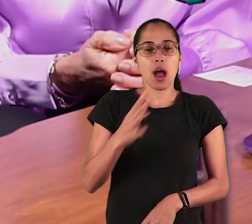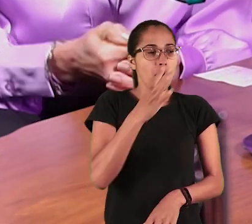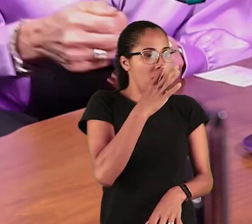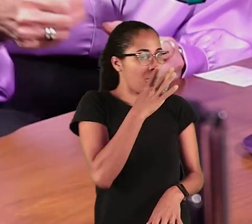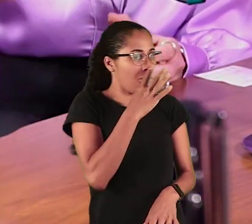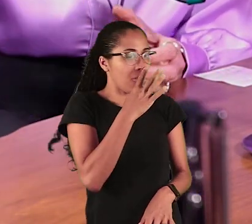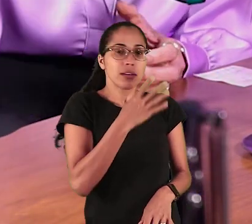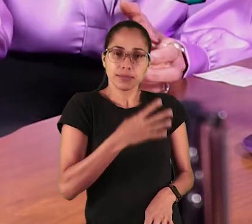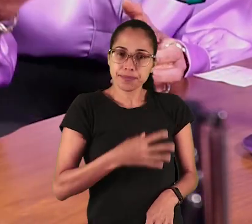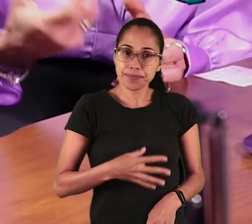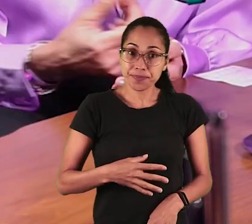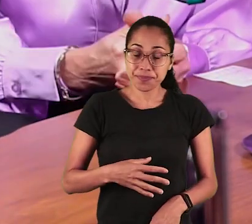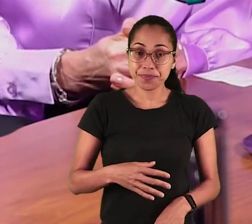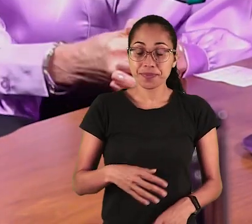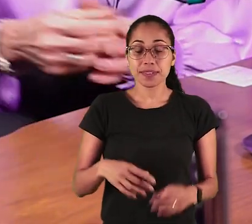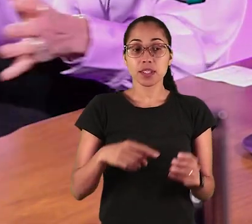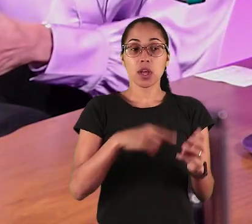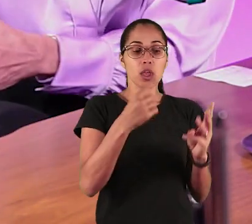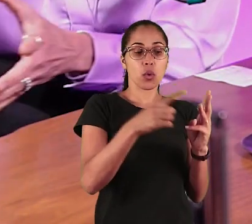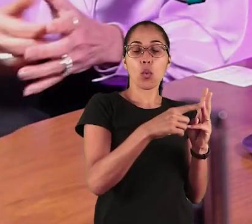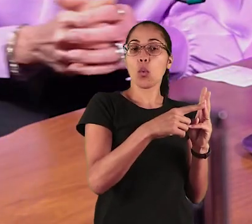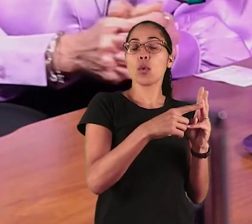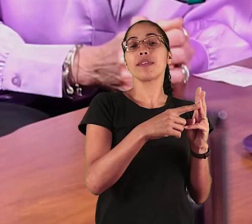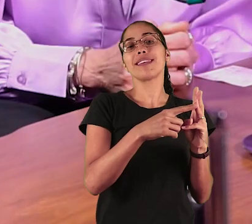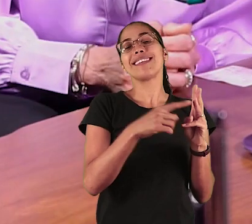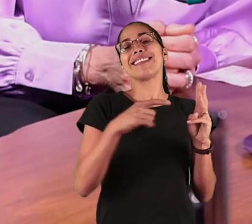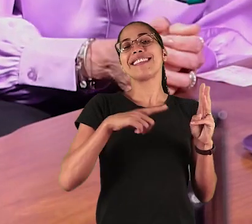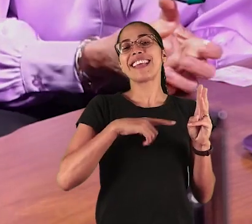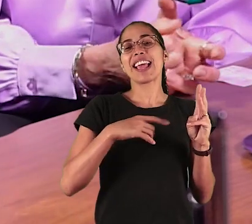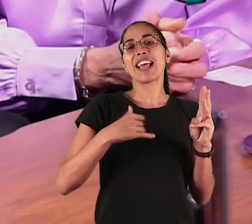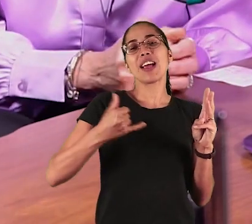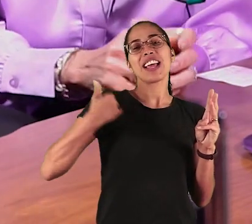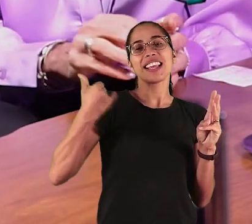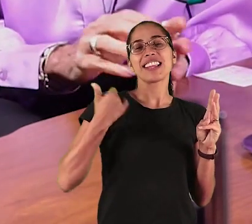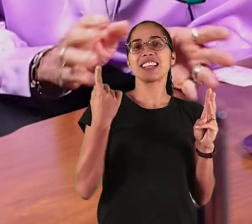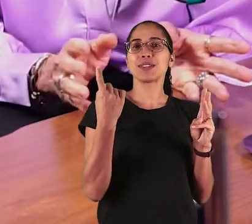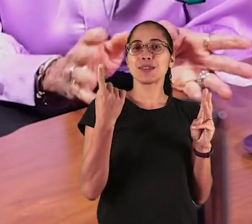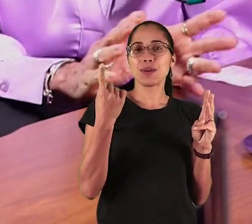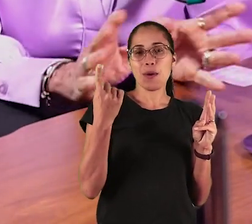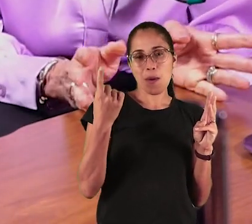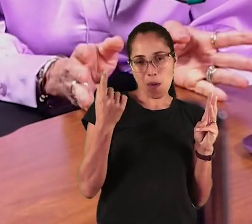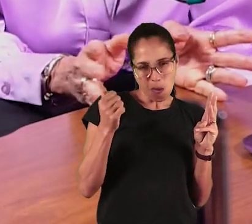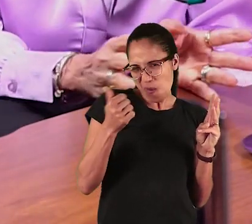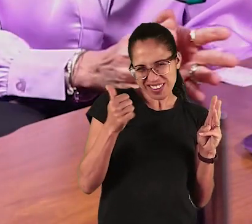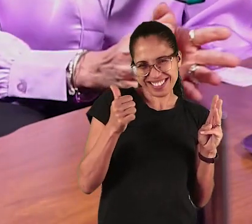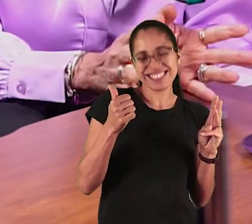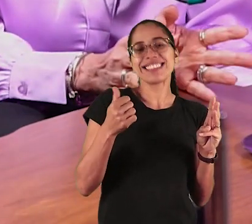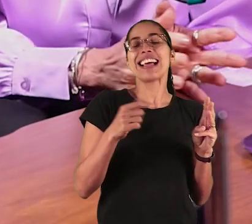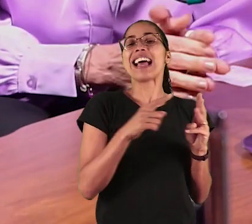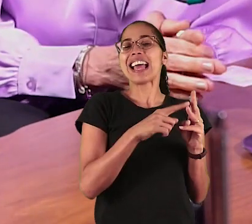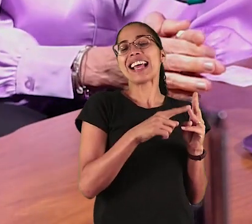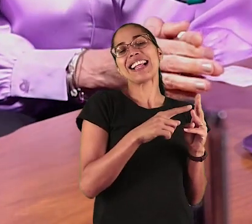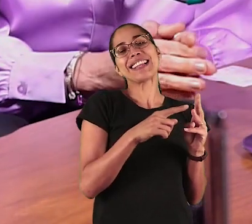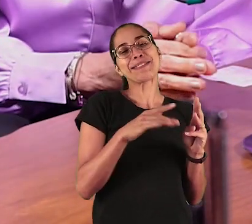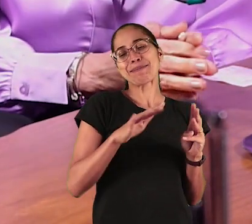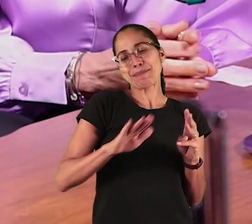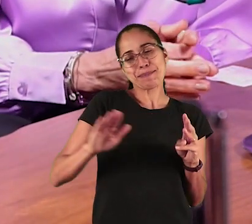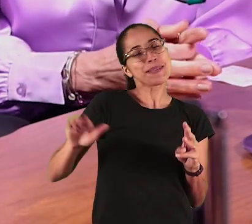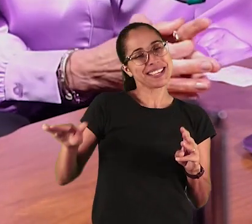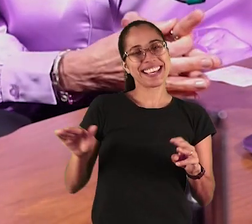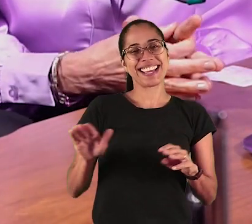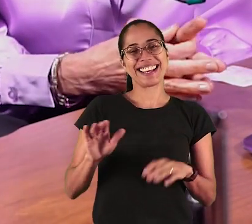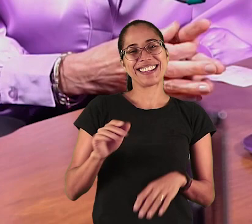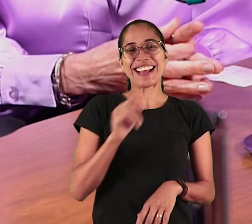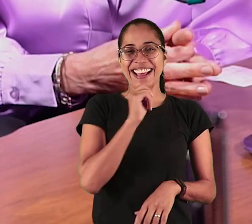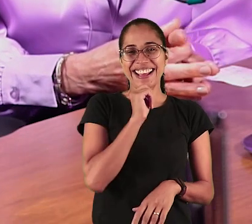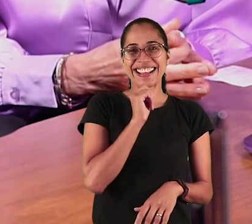Então acho que eu quero esse é o meu propósito com meu filho e o meu outro menor ainda tem 11 aninhos então acho que não vou exigir muito dele ainda nesse momento mas